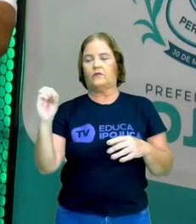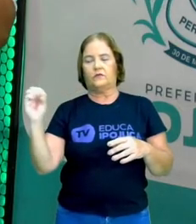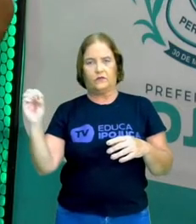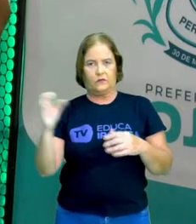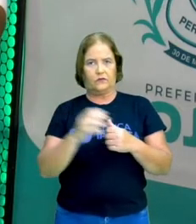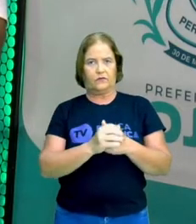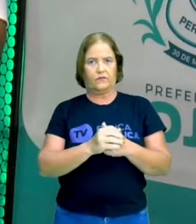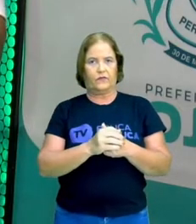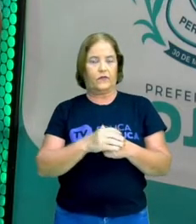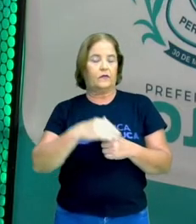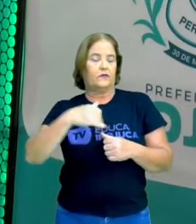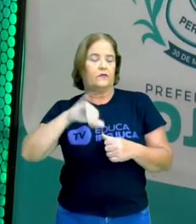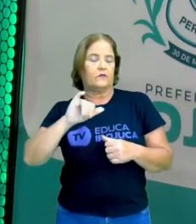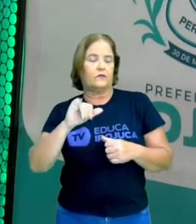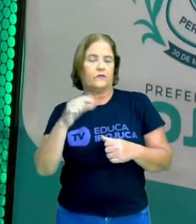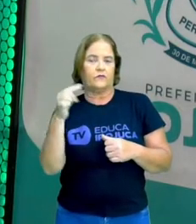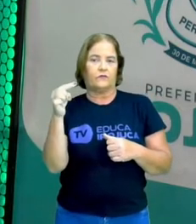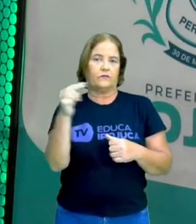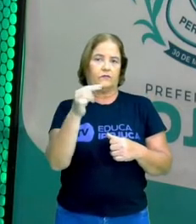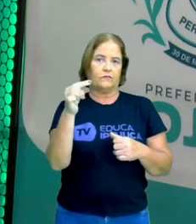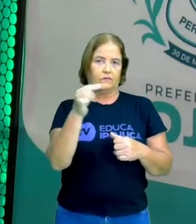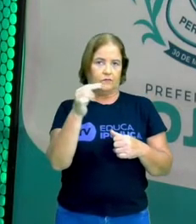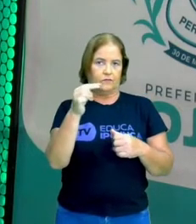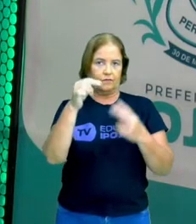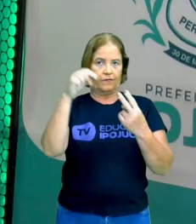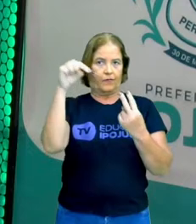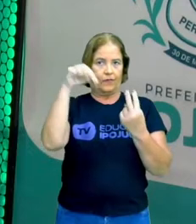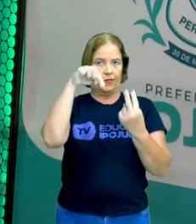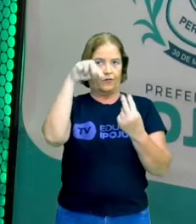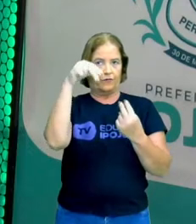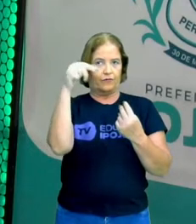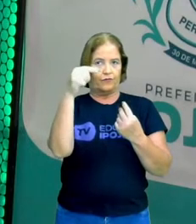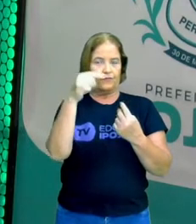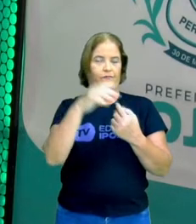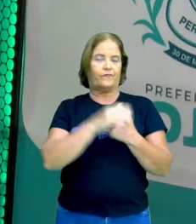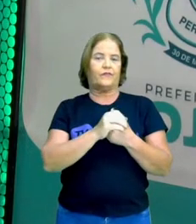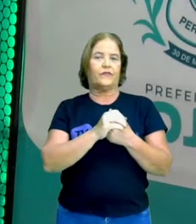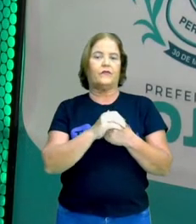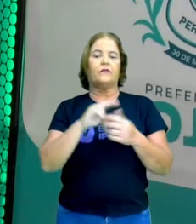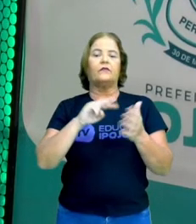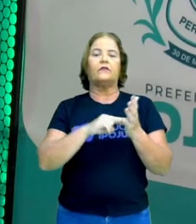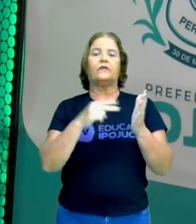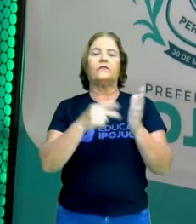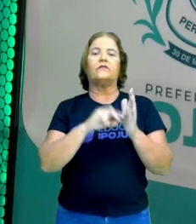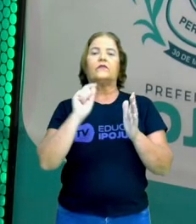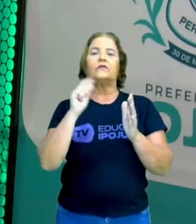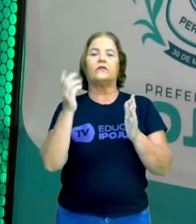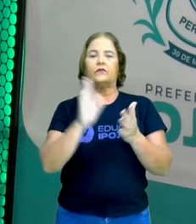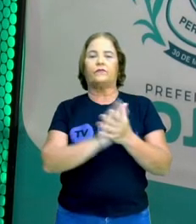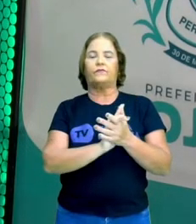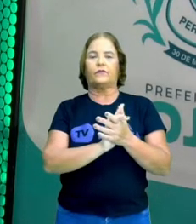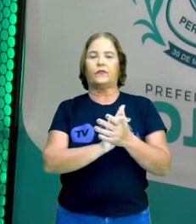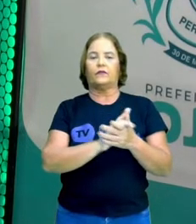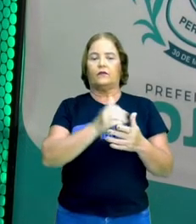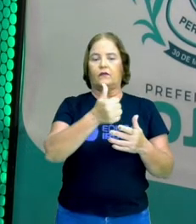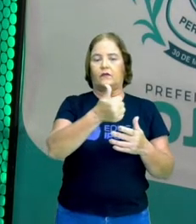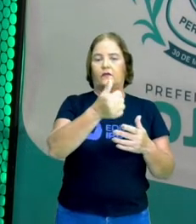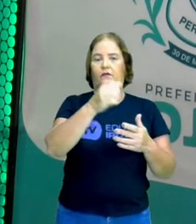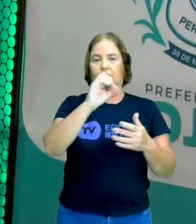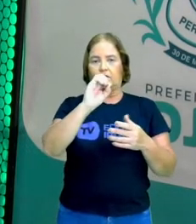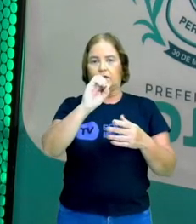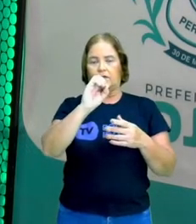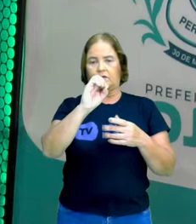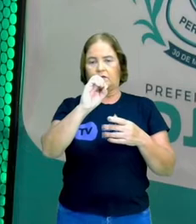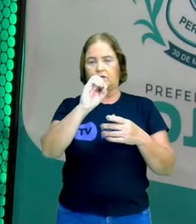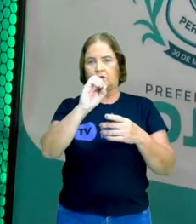o expoente for negativo, significa o quê? Não é o inverso? 10 elevado a menos 1.